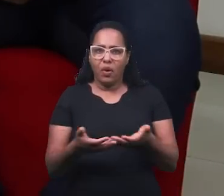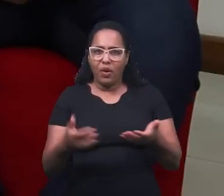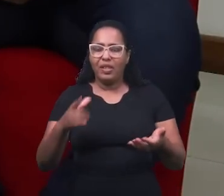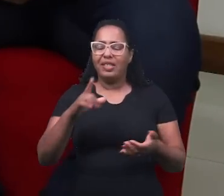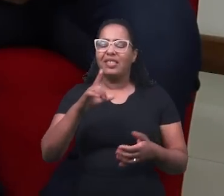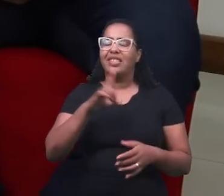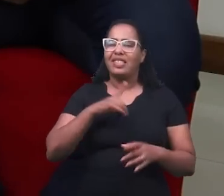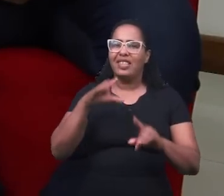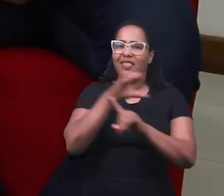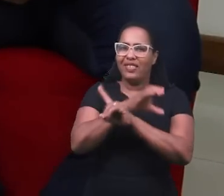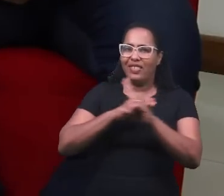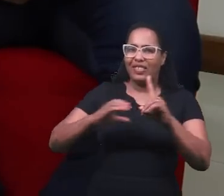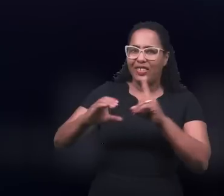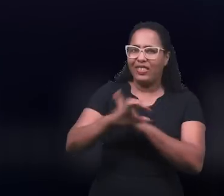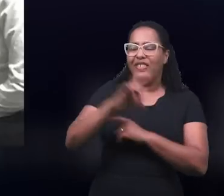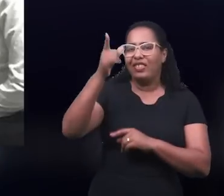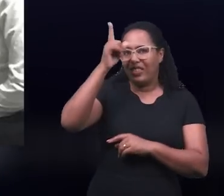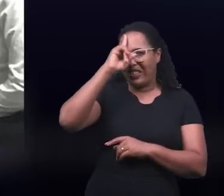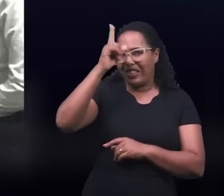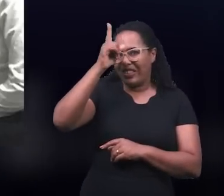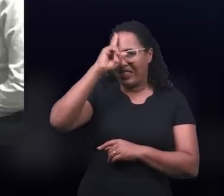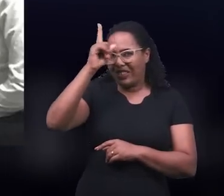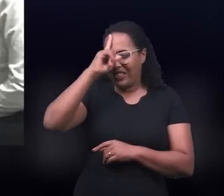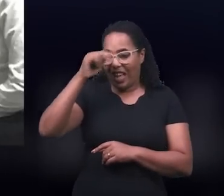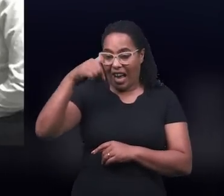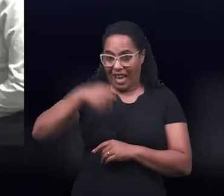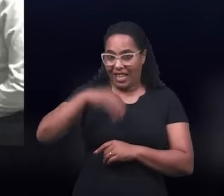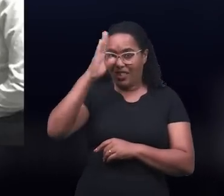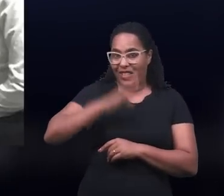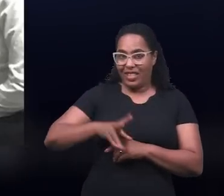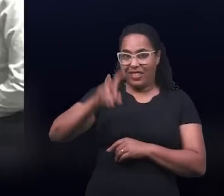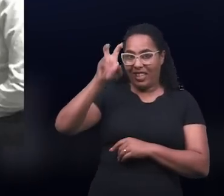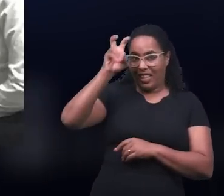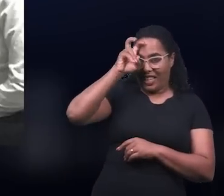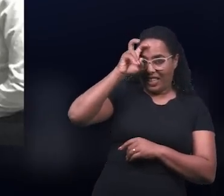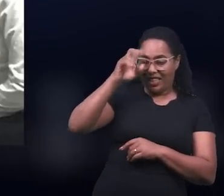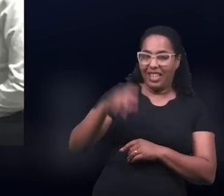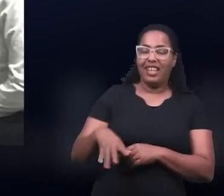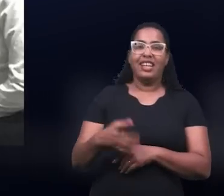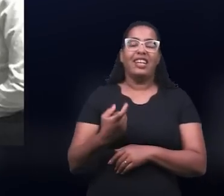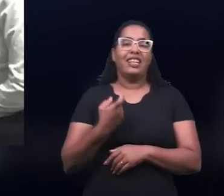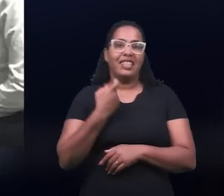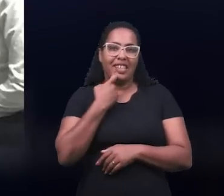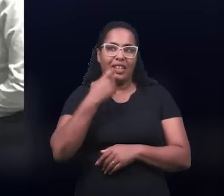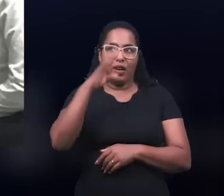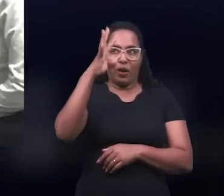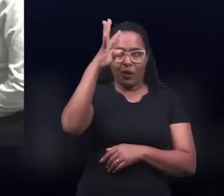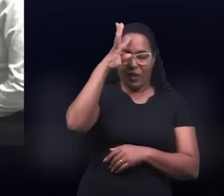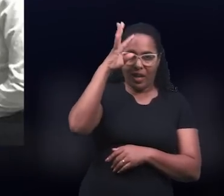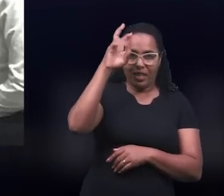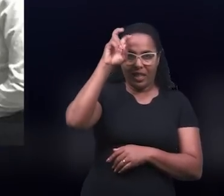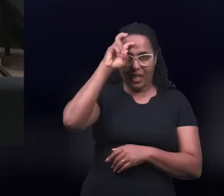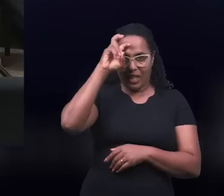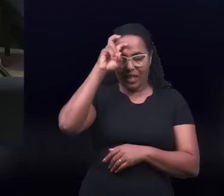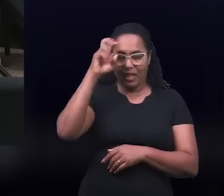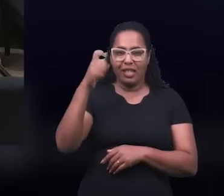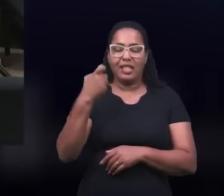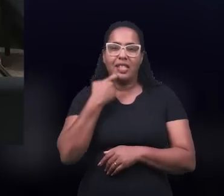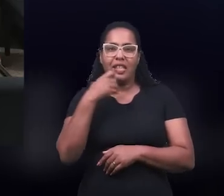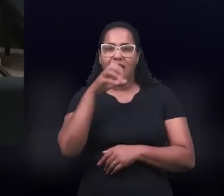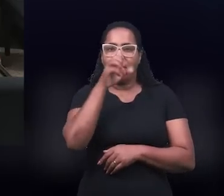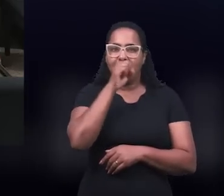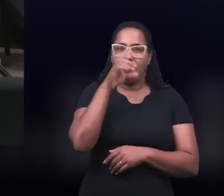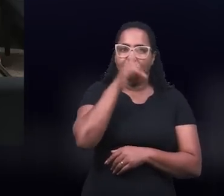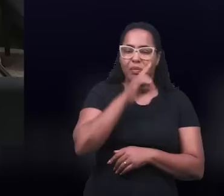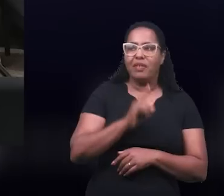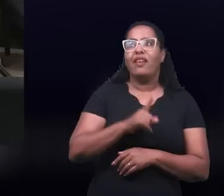temos cultos todos os dias, e aqui no Brasil, né, quinta e sexta. É quinta, uhum. Quarta, quinta, sábado e domingo. E nós lá